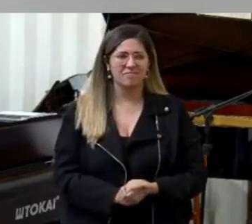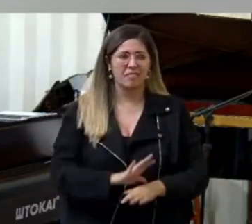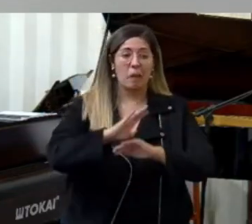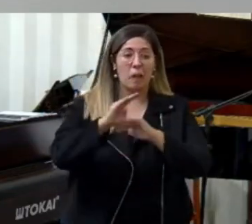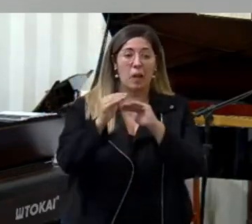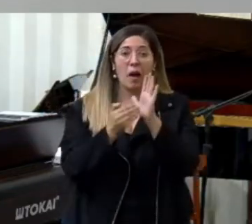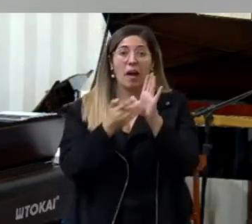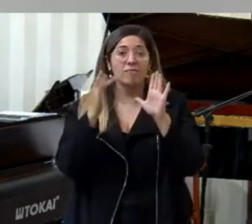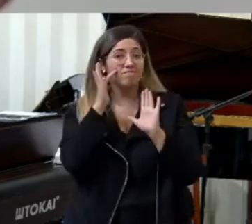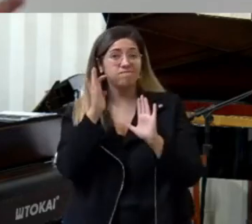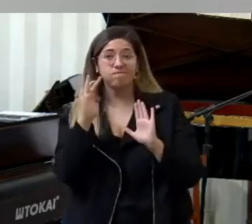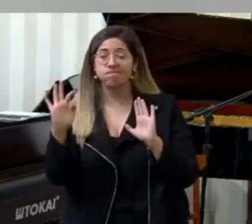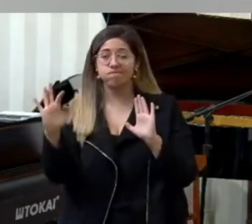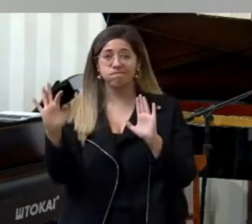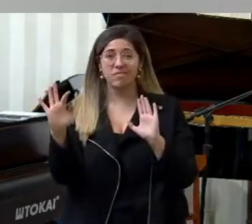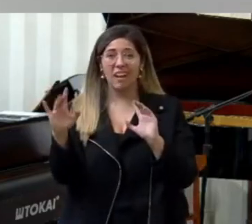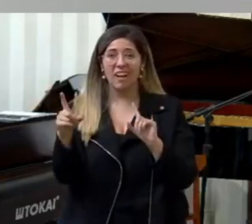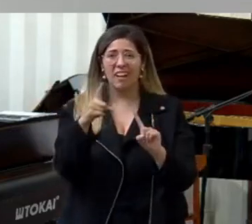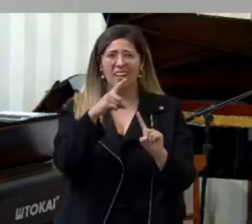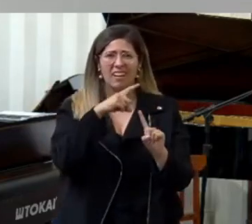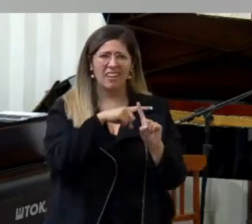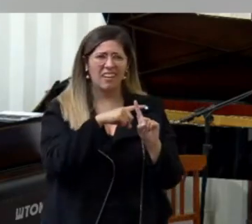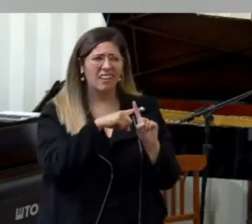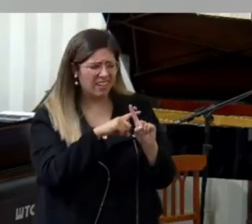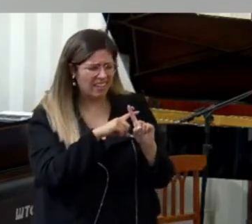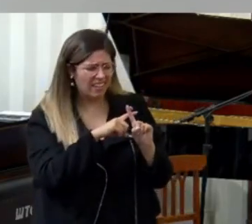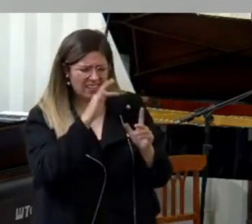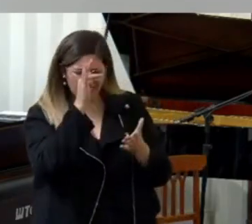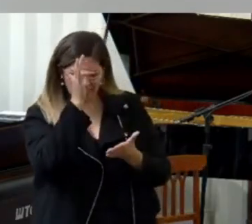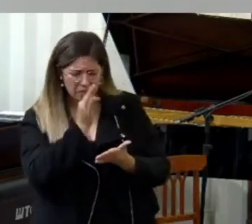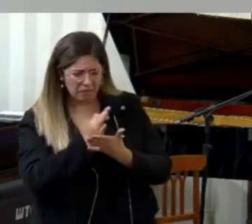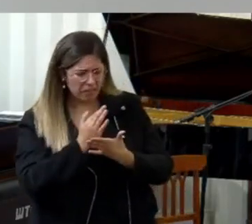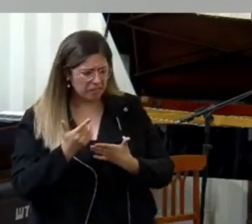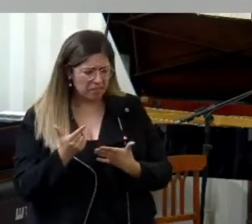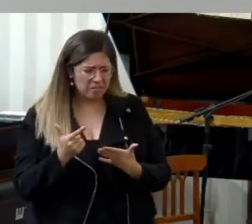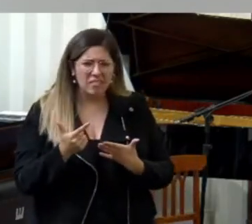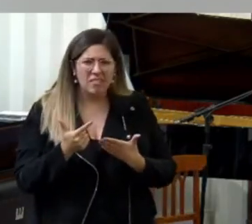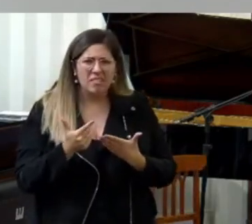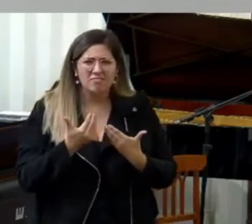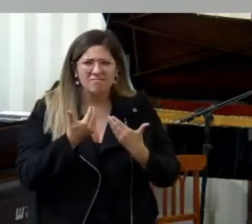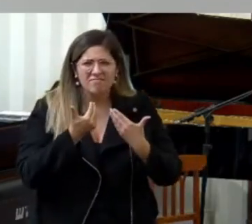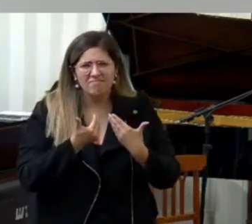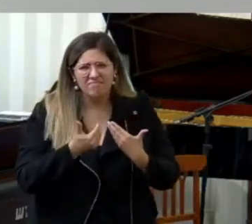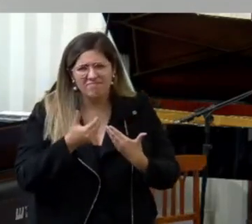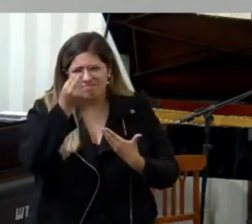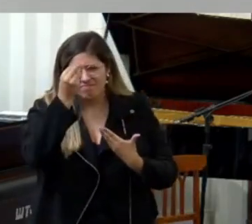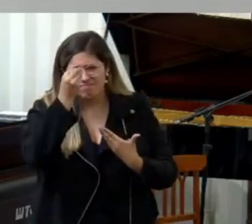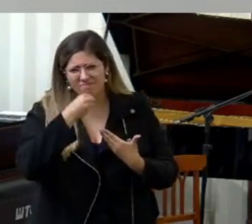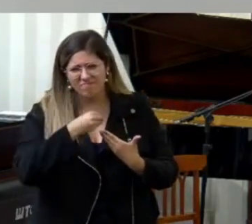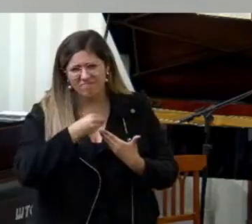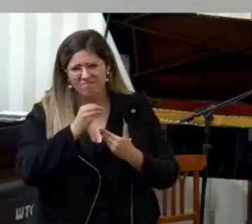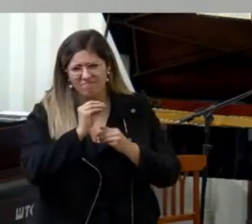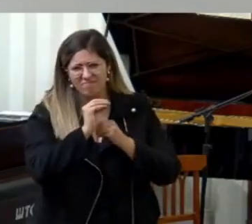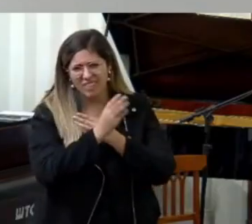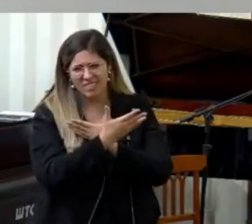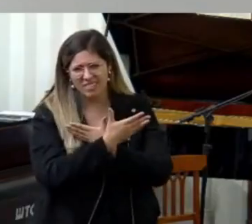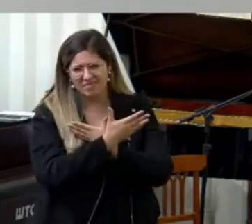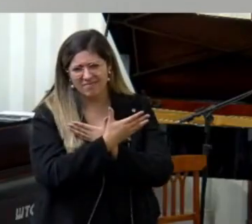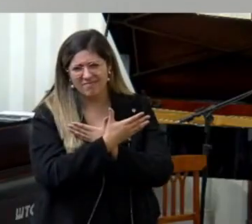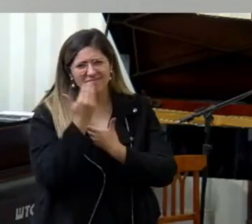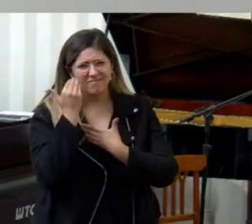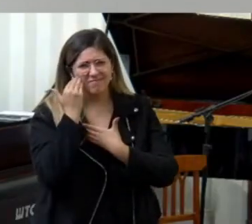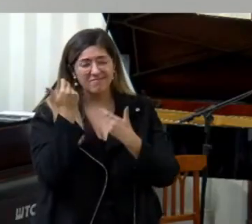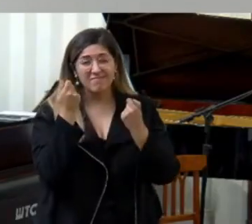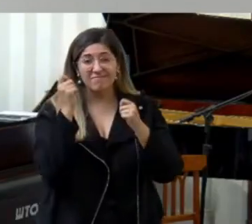aquele que se imaginar em algum momento, talvez eu não tenha essa fé, você está numa situação dificílima. Como seria bom você se arrepender,